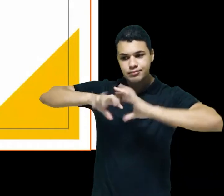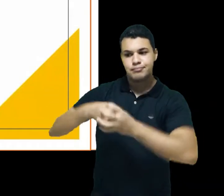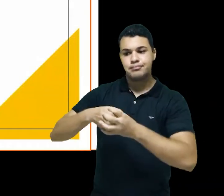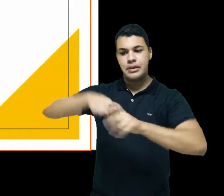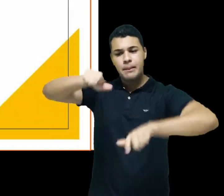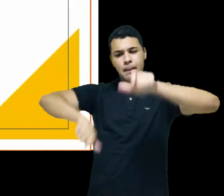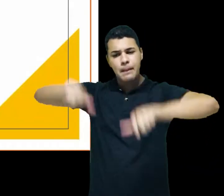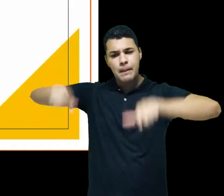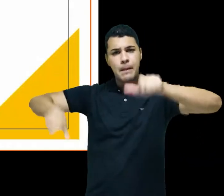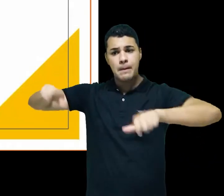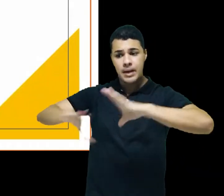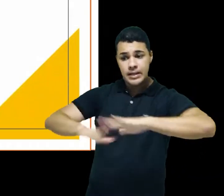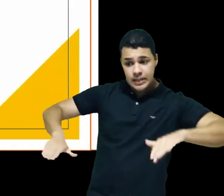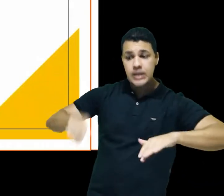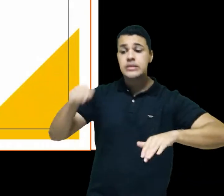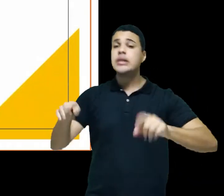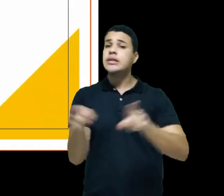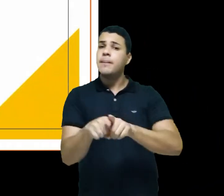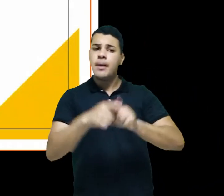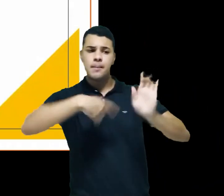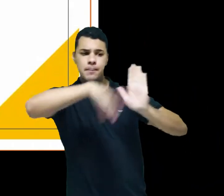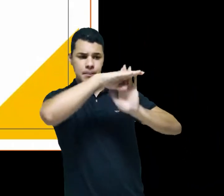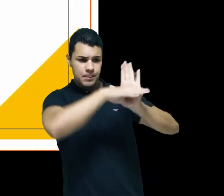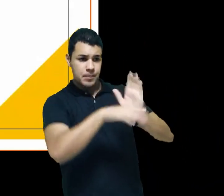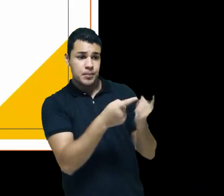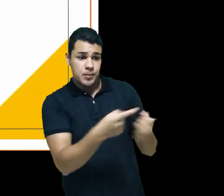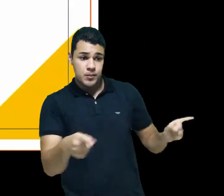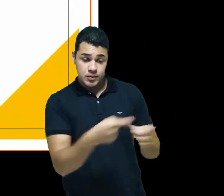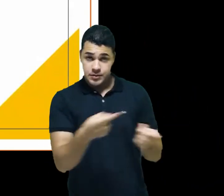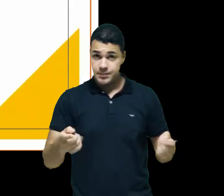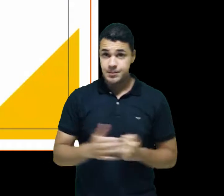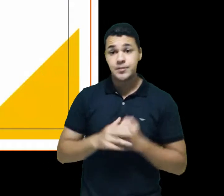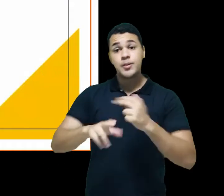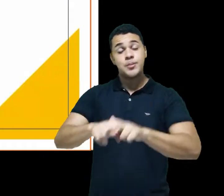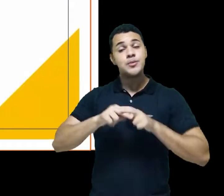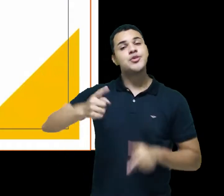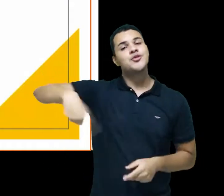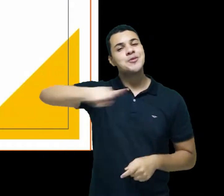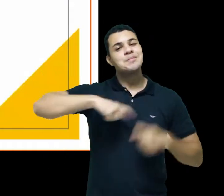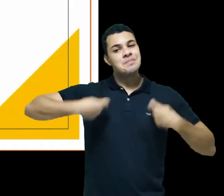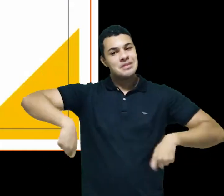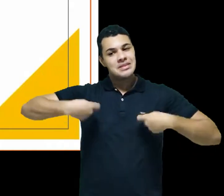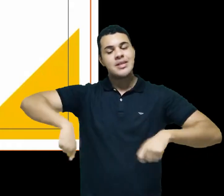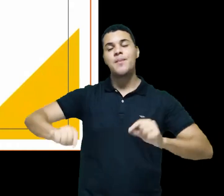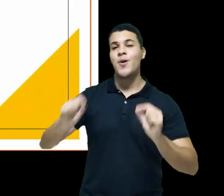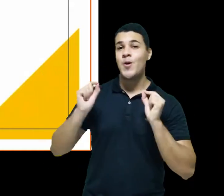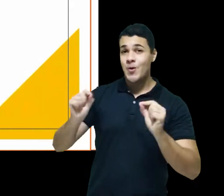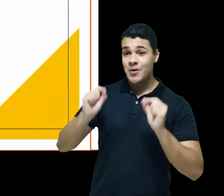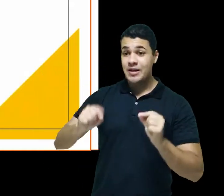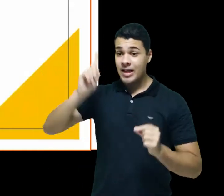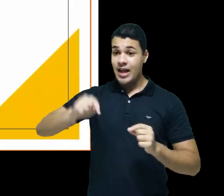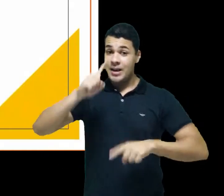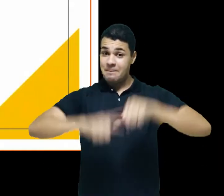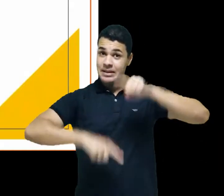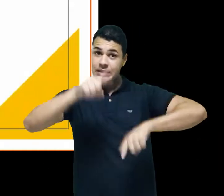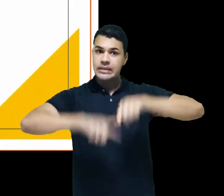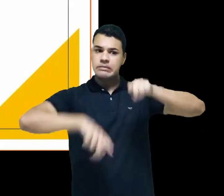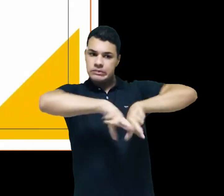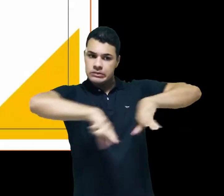para cada peça que um coro infantil interpreta? Para isso, devemos levar em consideração